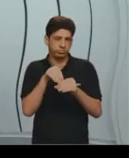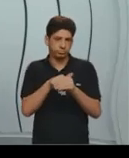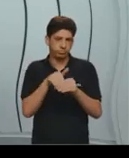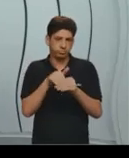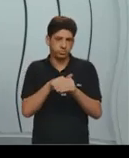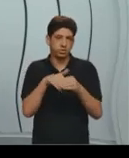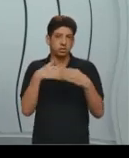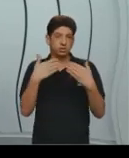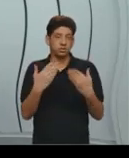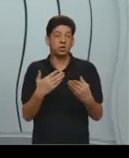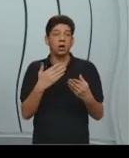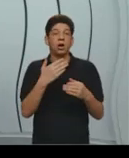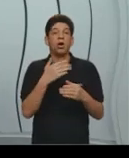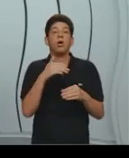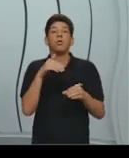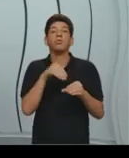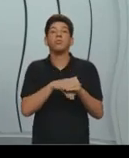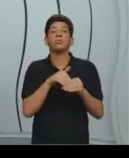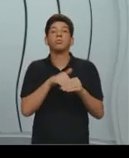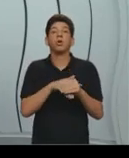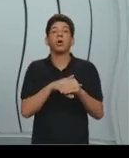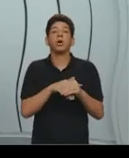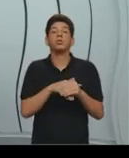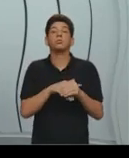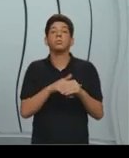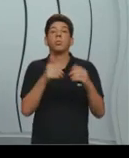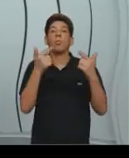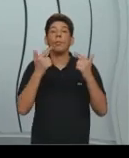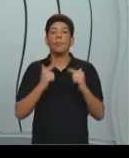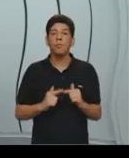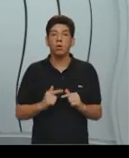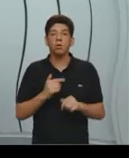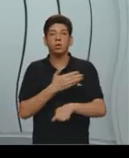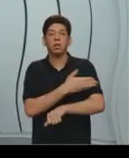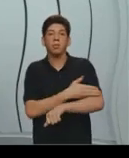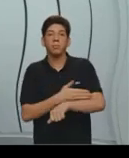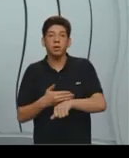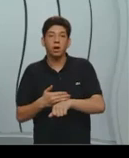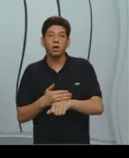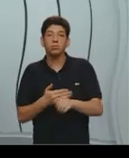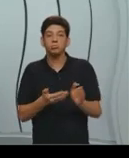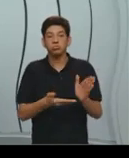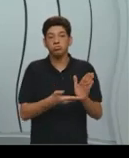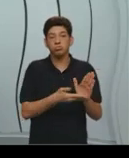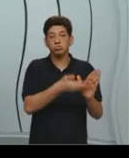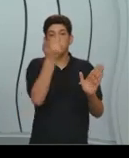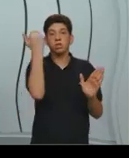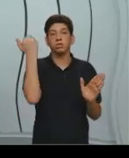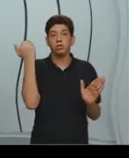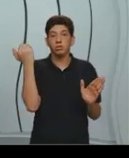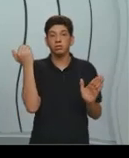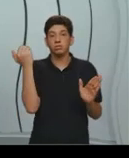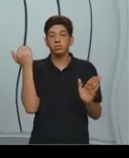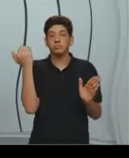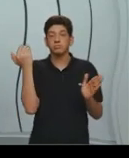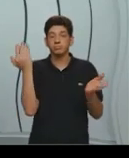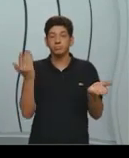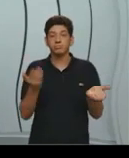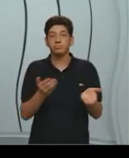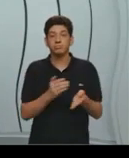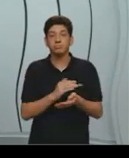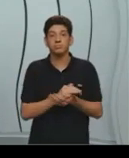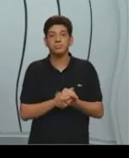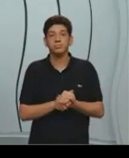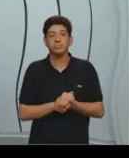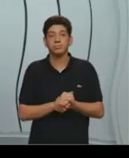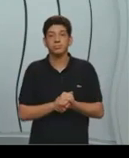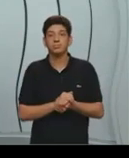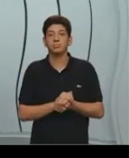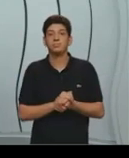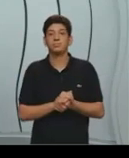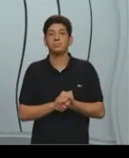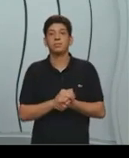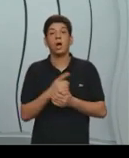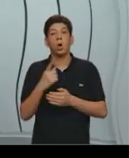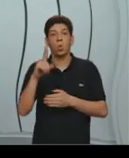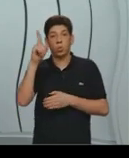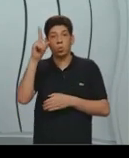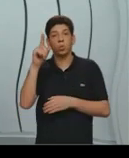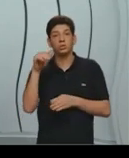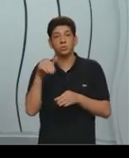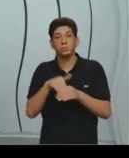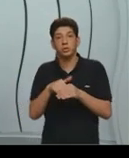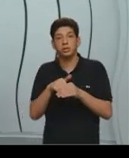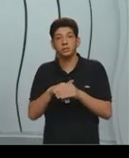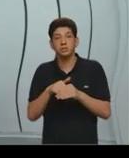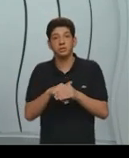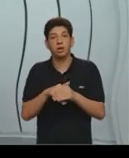os votos nulos e brancos eles não fazem sentido nenhum, eles são retirados do processo. Tanto que nas últimas eleições, a quantidade de